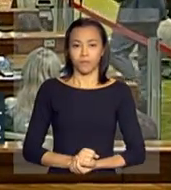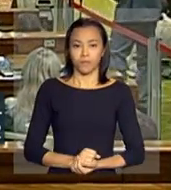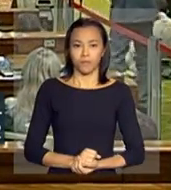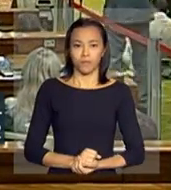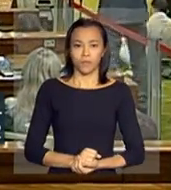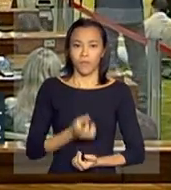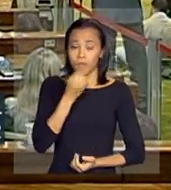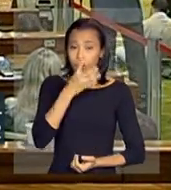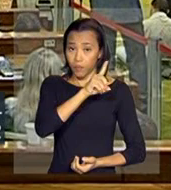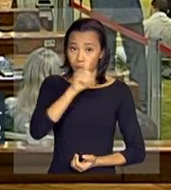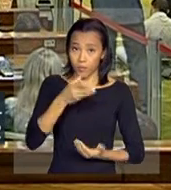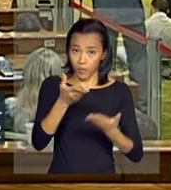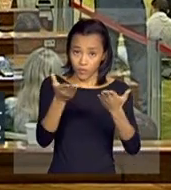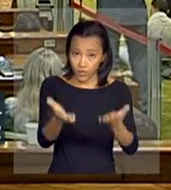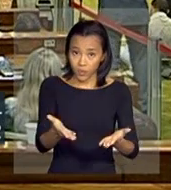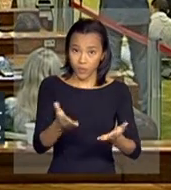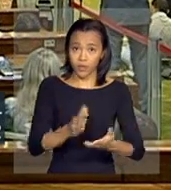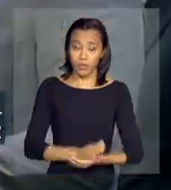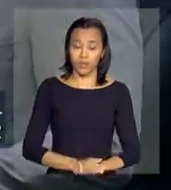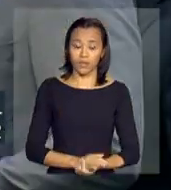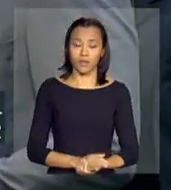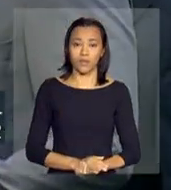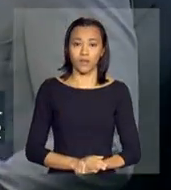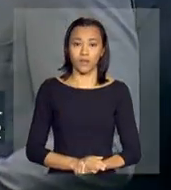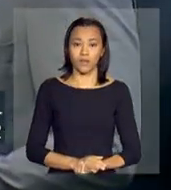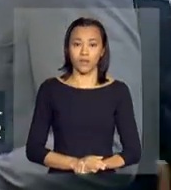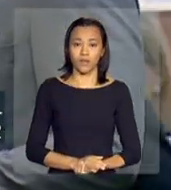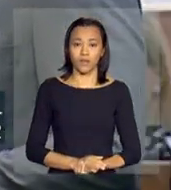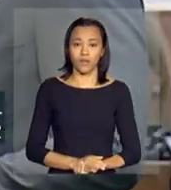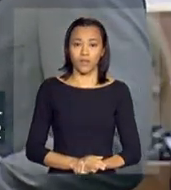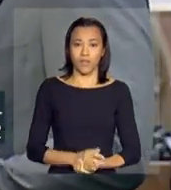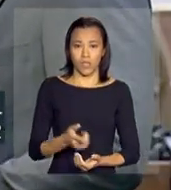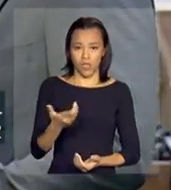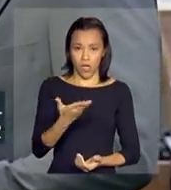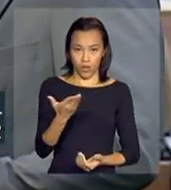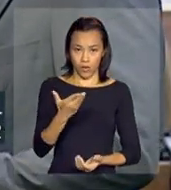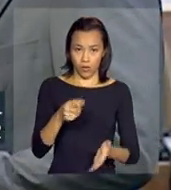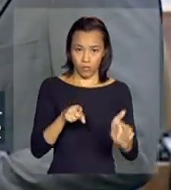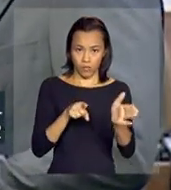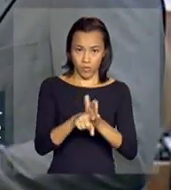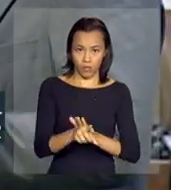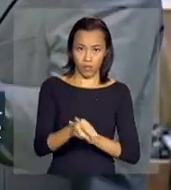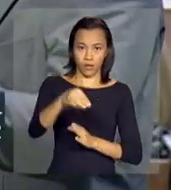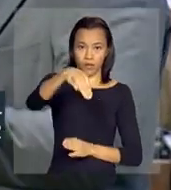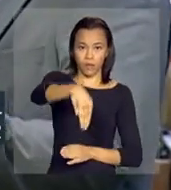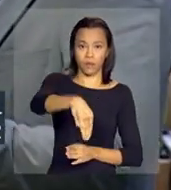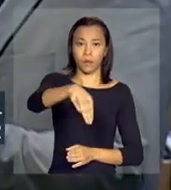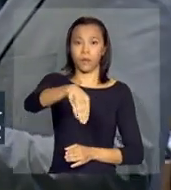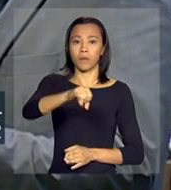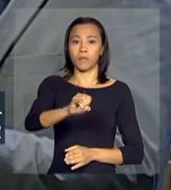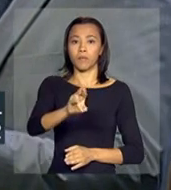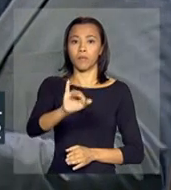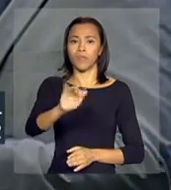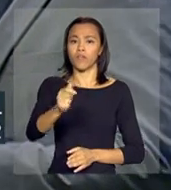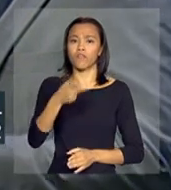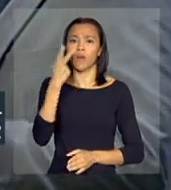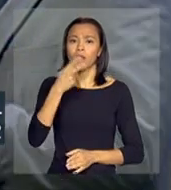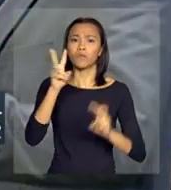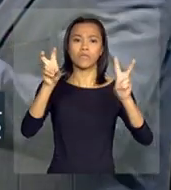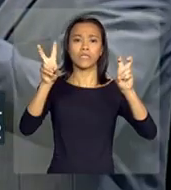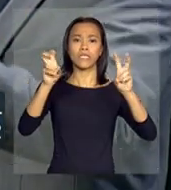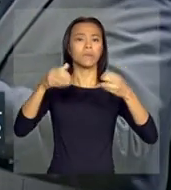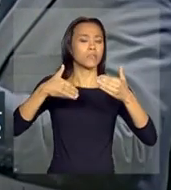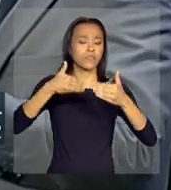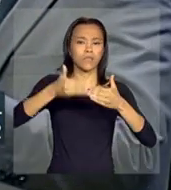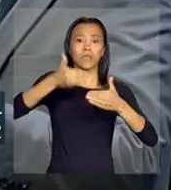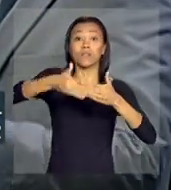Bom dia, ministros. Bom dia, ministra. Eu queria fazer uma pergunta para a ministra Miriam Belchior. Eu queria falar um pouco de crescimento, né? Porque,